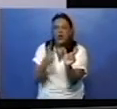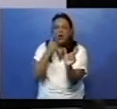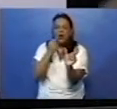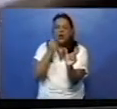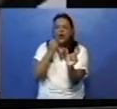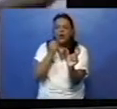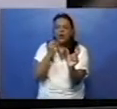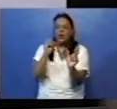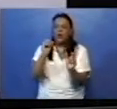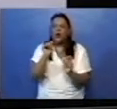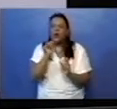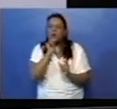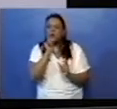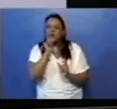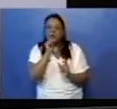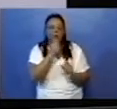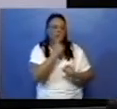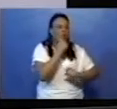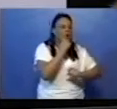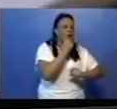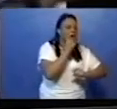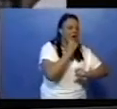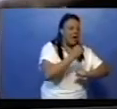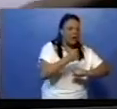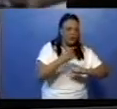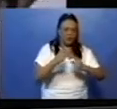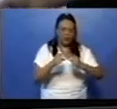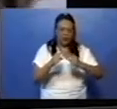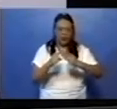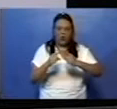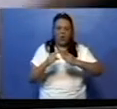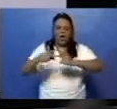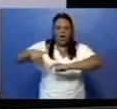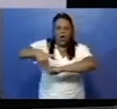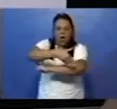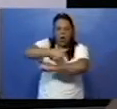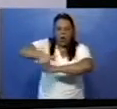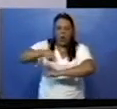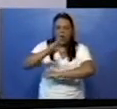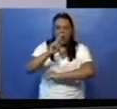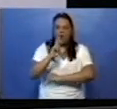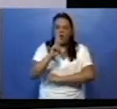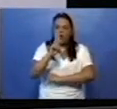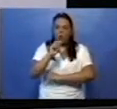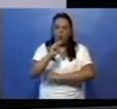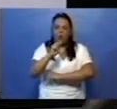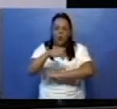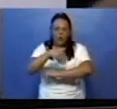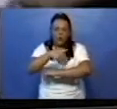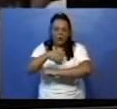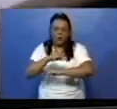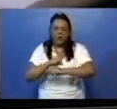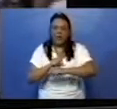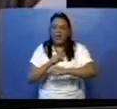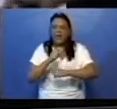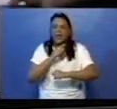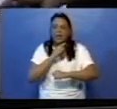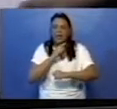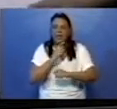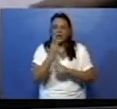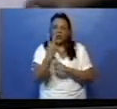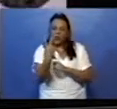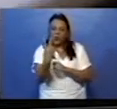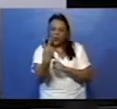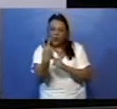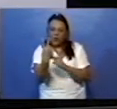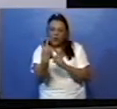ó, gato de rua? Eu tenho só uma palavrinha aqui para caracterizar esse gato? Não, aqui eu já tenho, ó, uma duplinha,